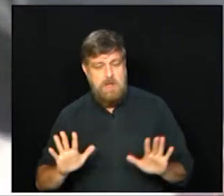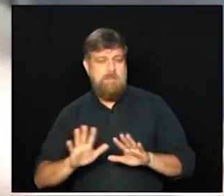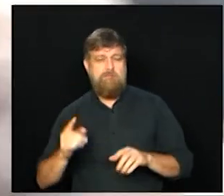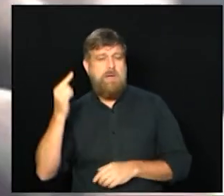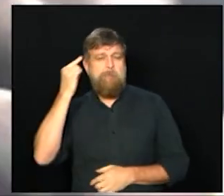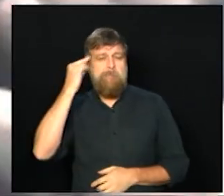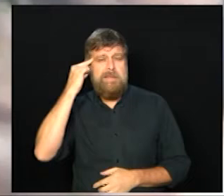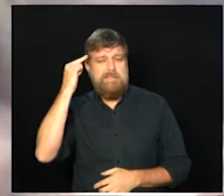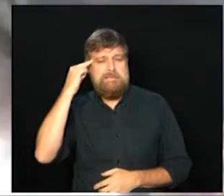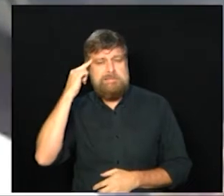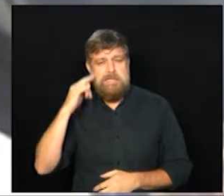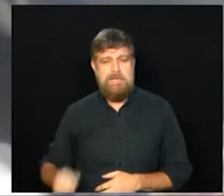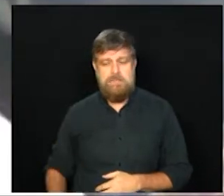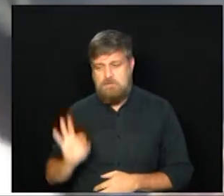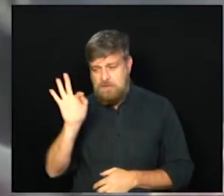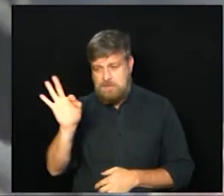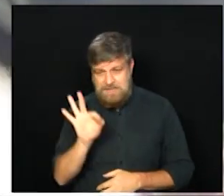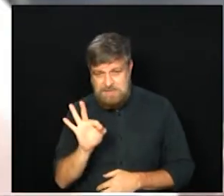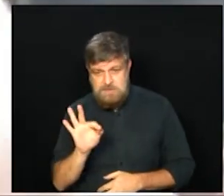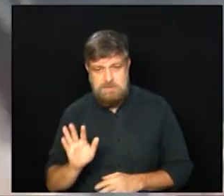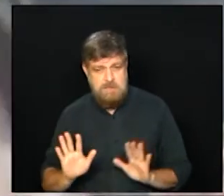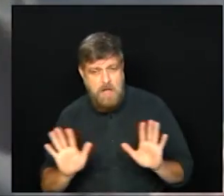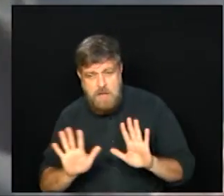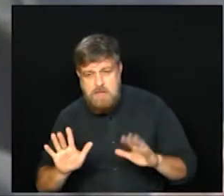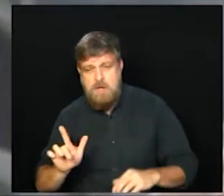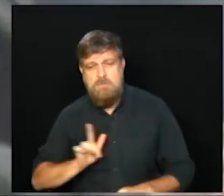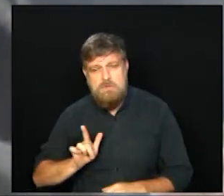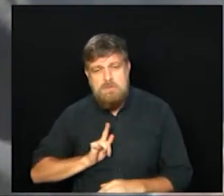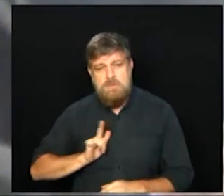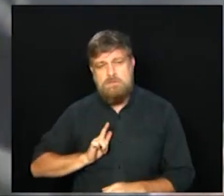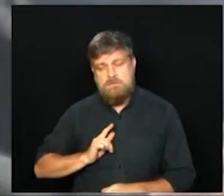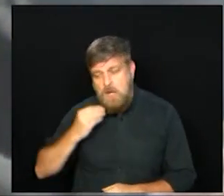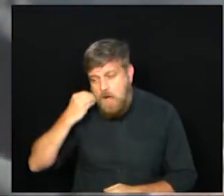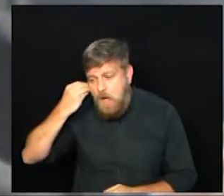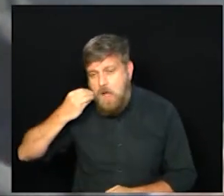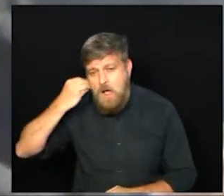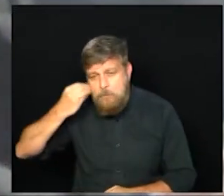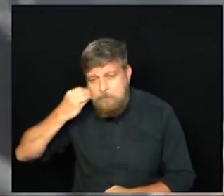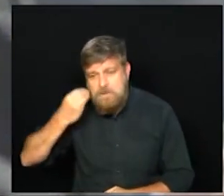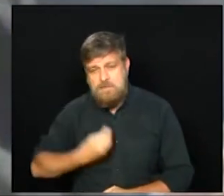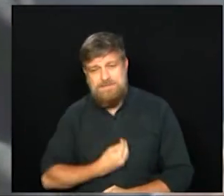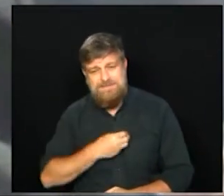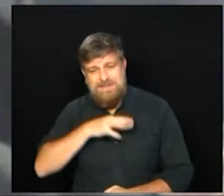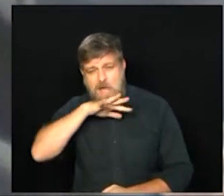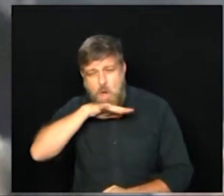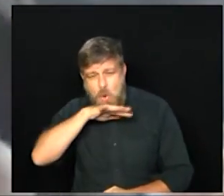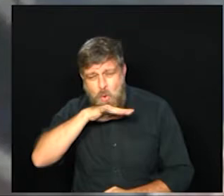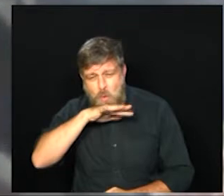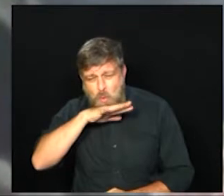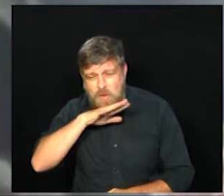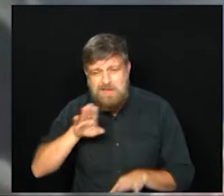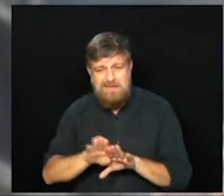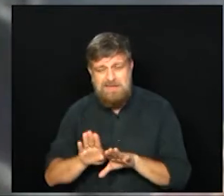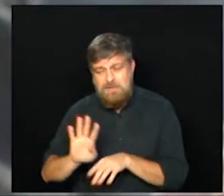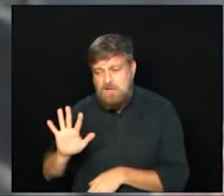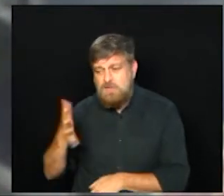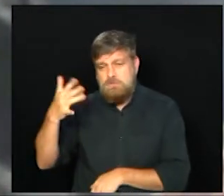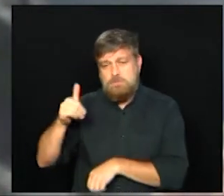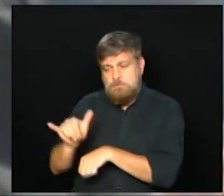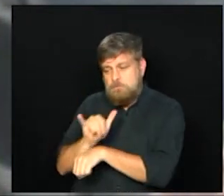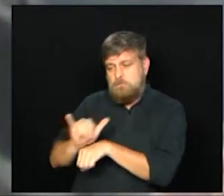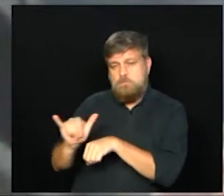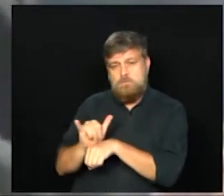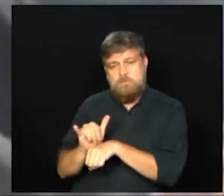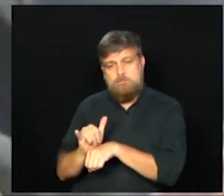pensado estatisticamente, não, ela é algo de uma experiência, a partir de uma experiência de vida ruim, que a partir daí surge mecanismo de